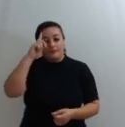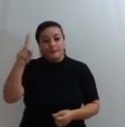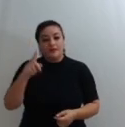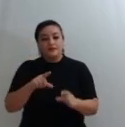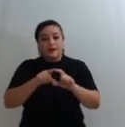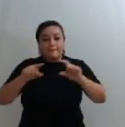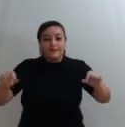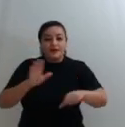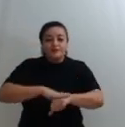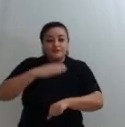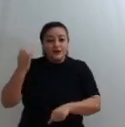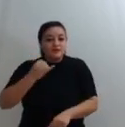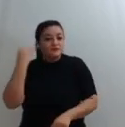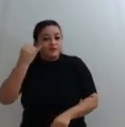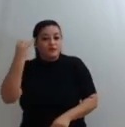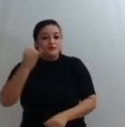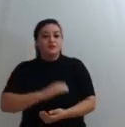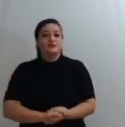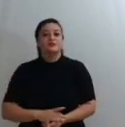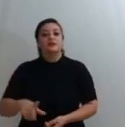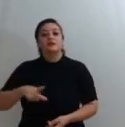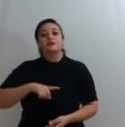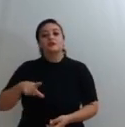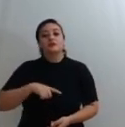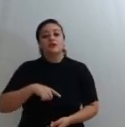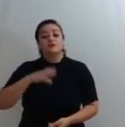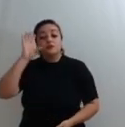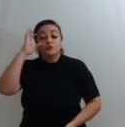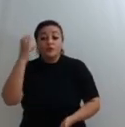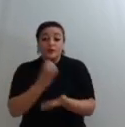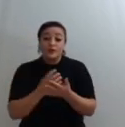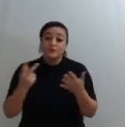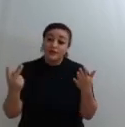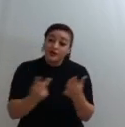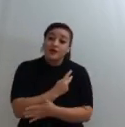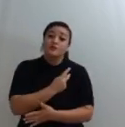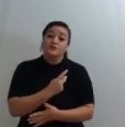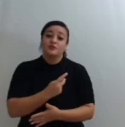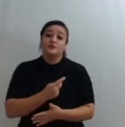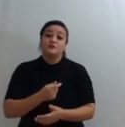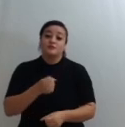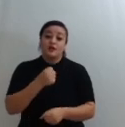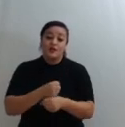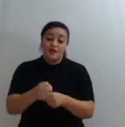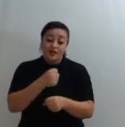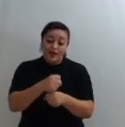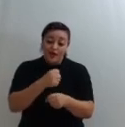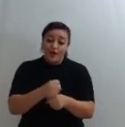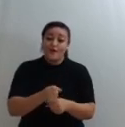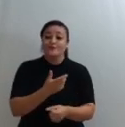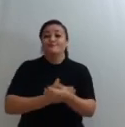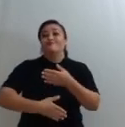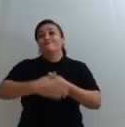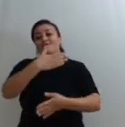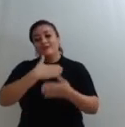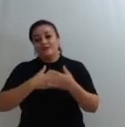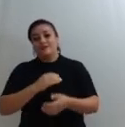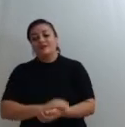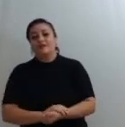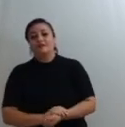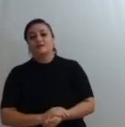primordial da situação, é que nós temos um crime ocorrido há praticamente 8 anos atrás, mais de 8 anos atrás, que será